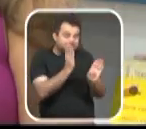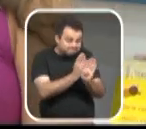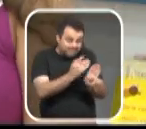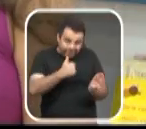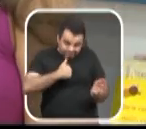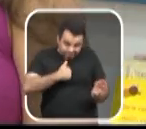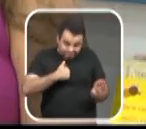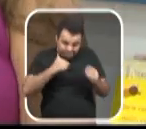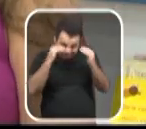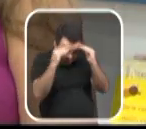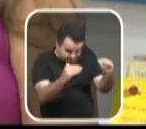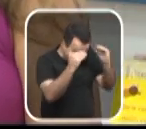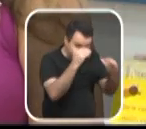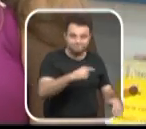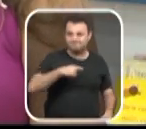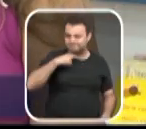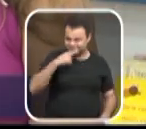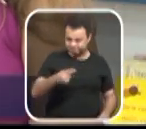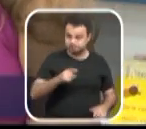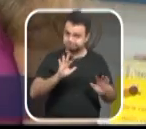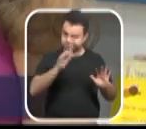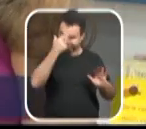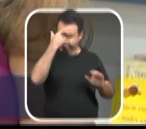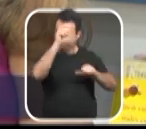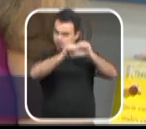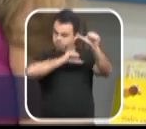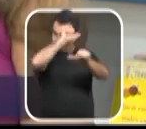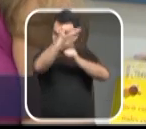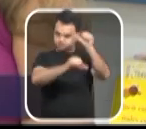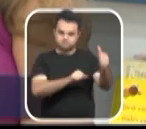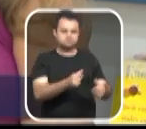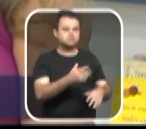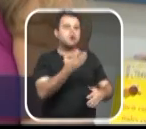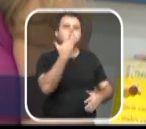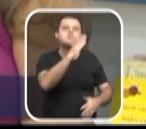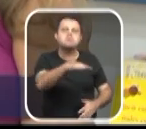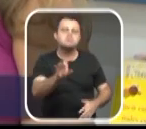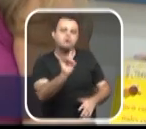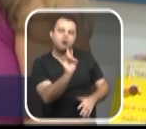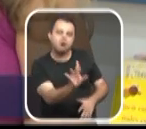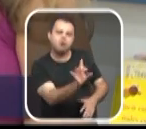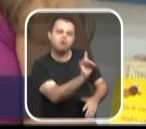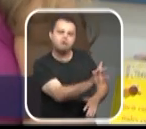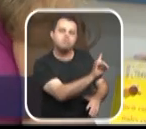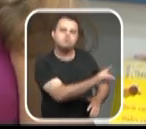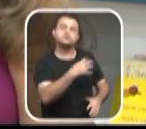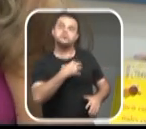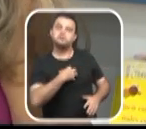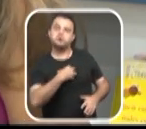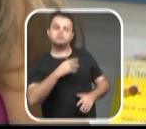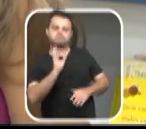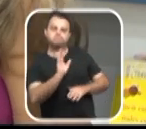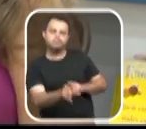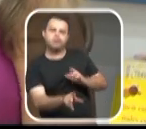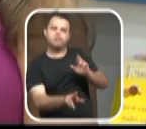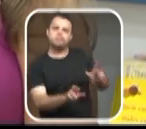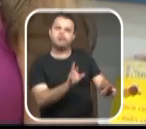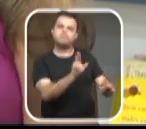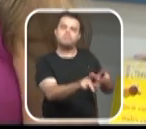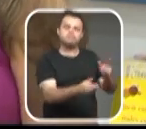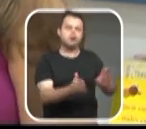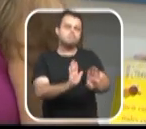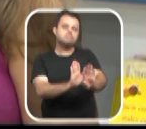Mas se eu enxergar cada um com as suas particularidades, com a sua subjetividade, com